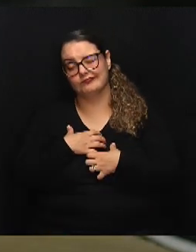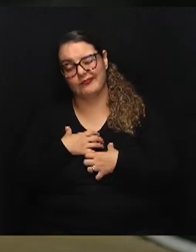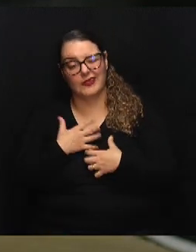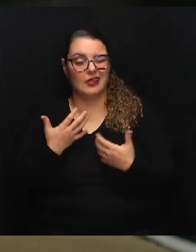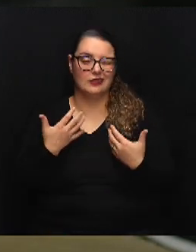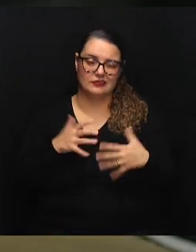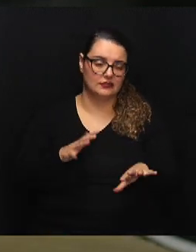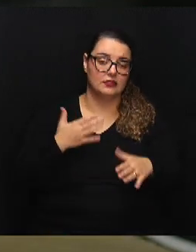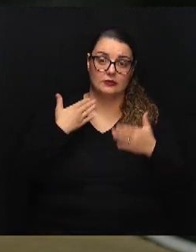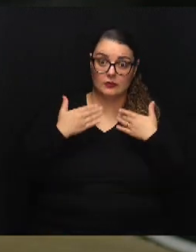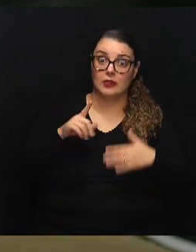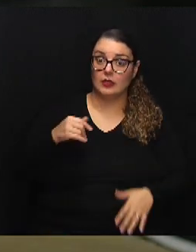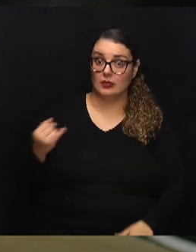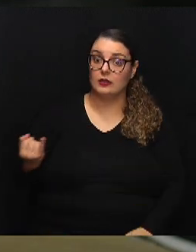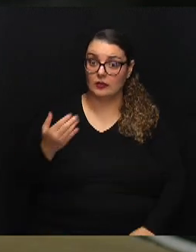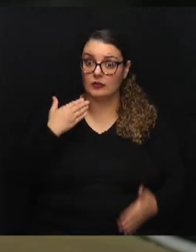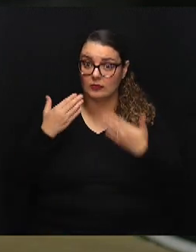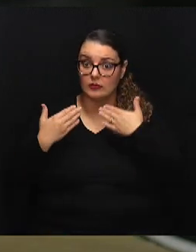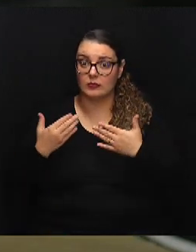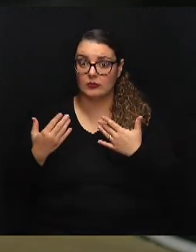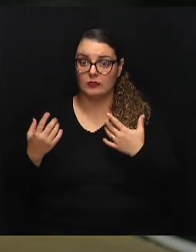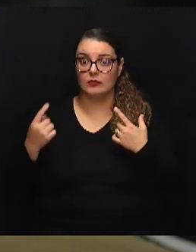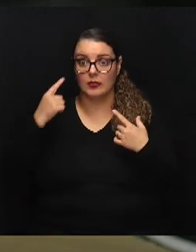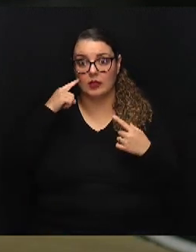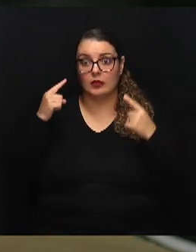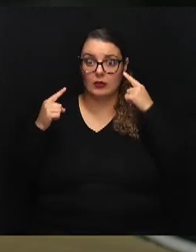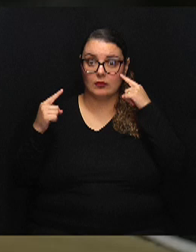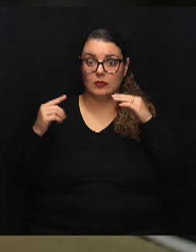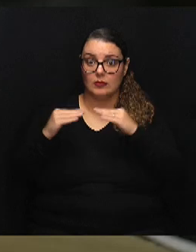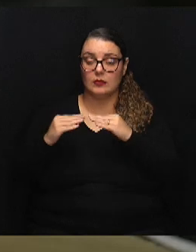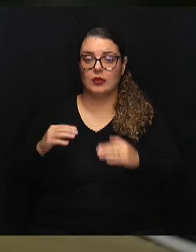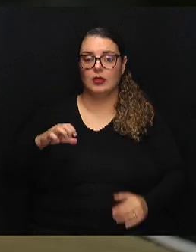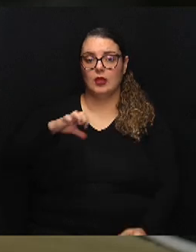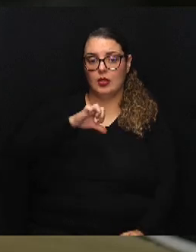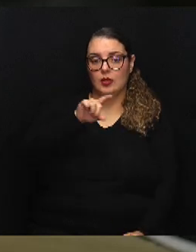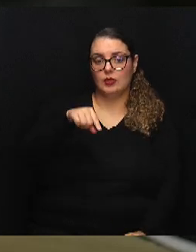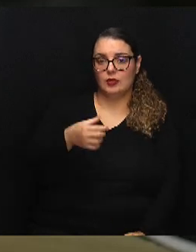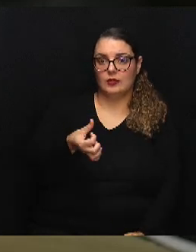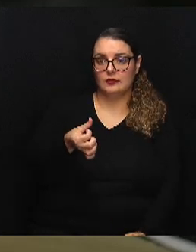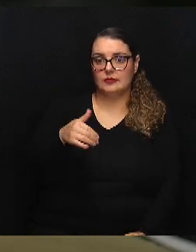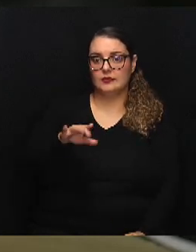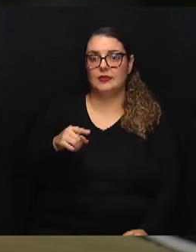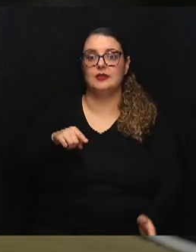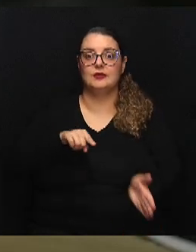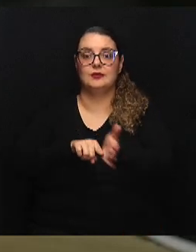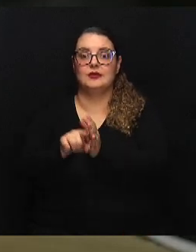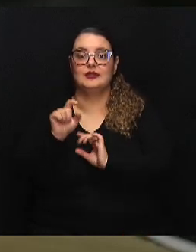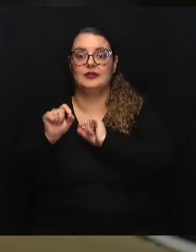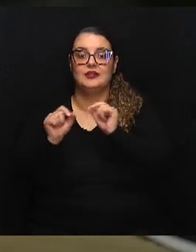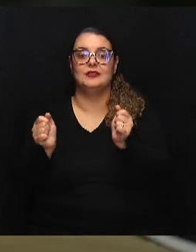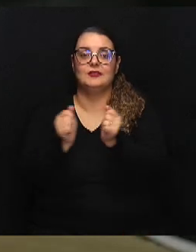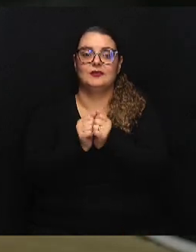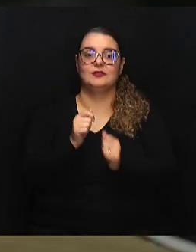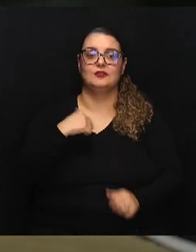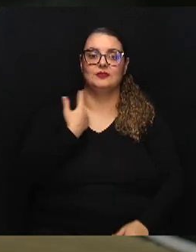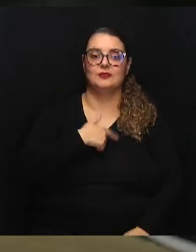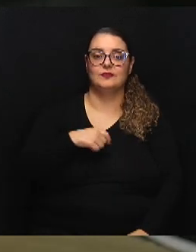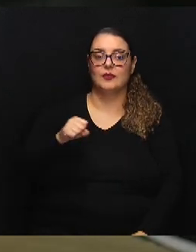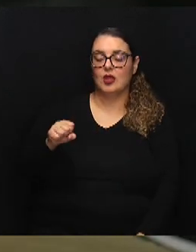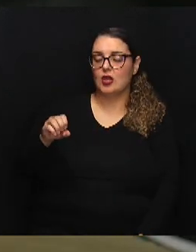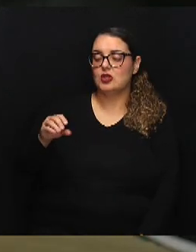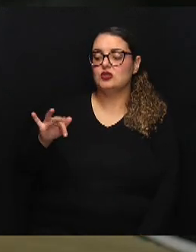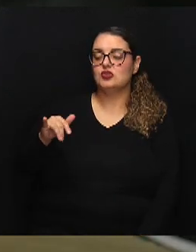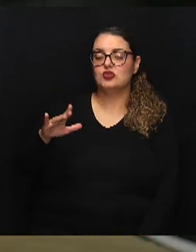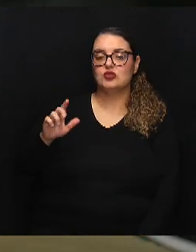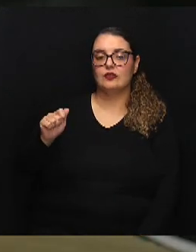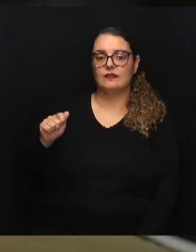mas é importante falar para ajustar as coisas. Vamos lá, 9:06, mais uma perguntinha, vamos ver quem é que está com a gente nessa manhã de